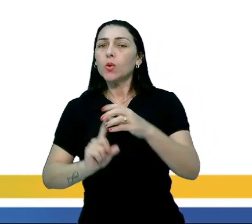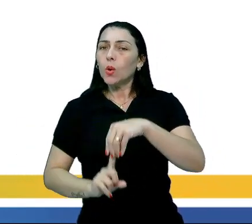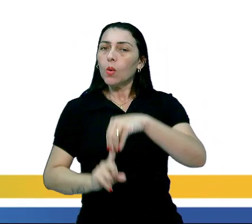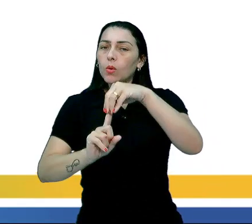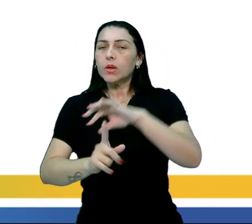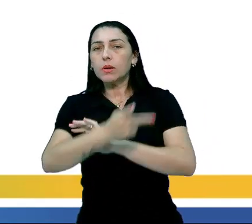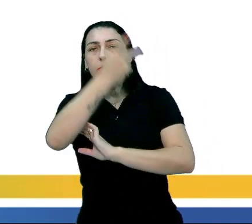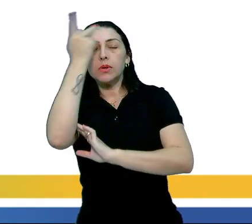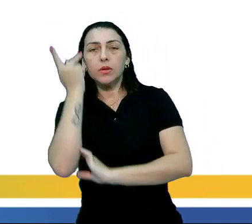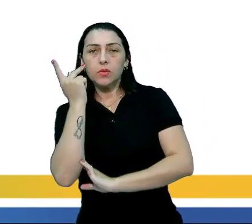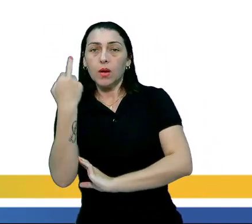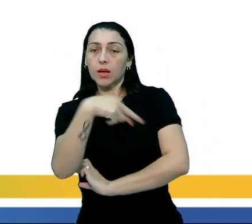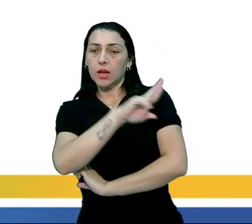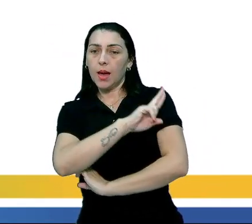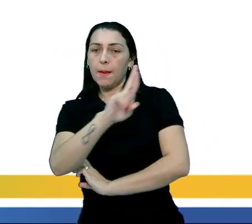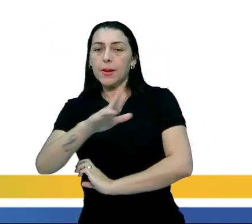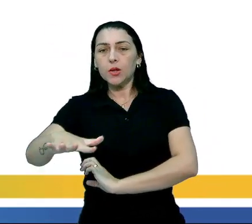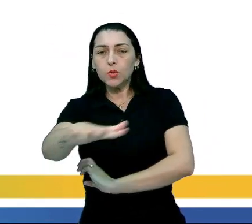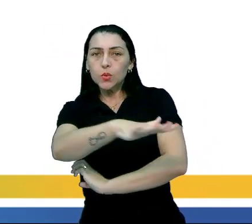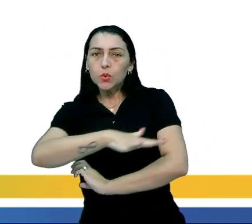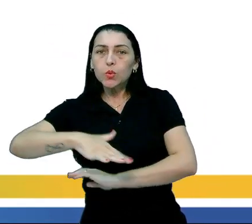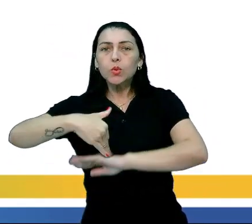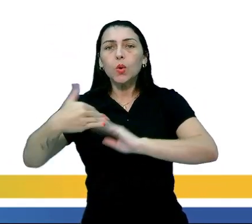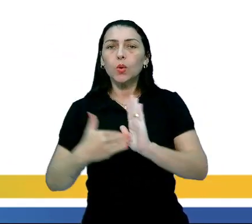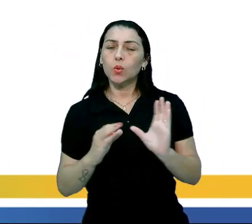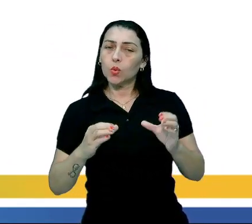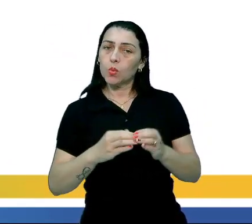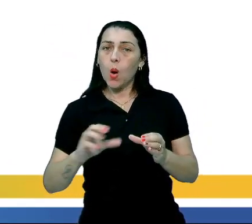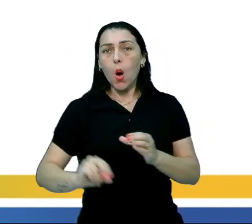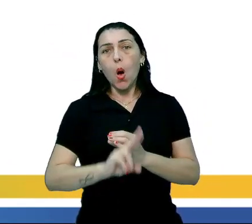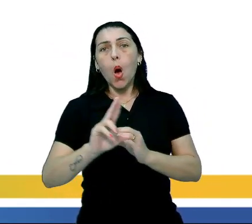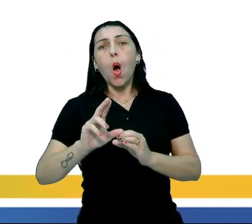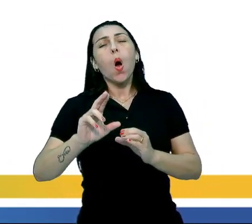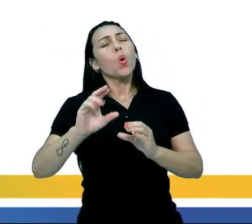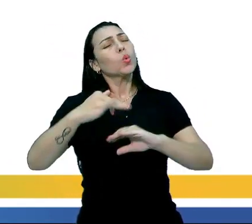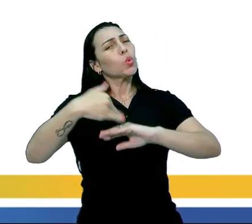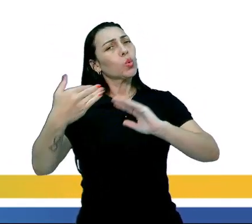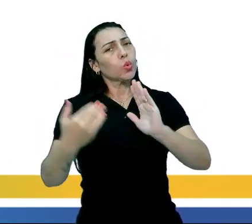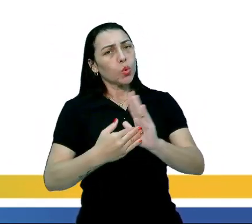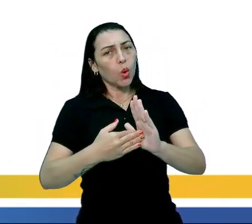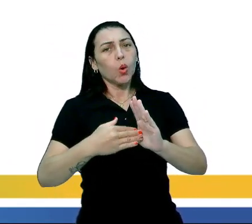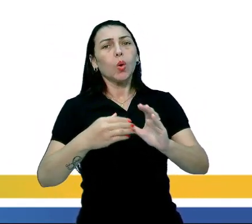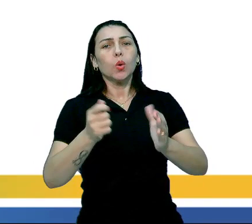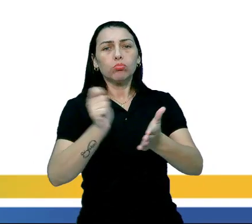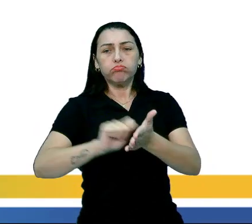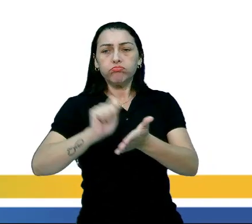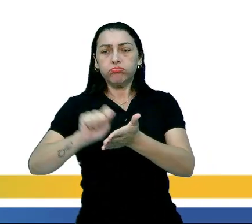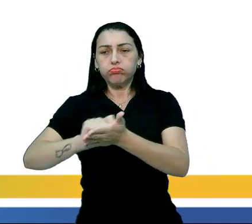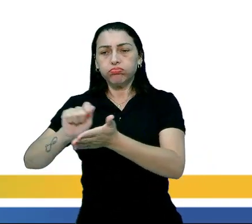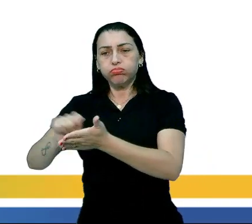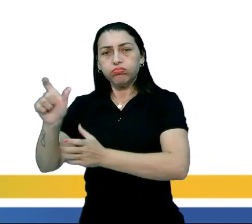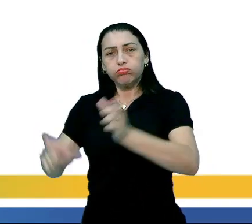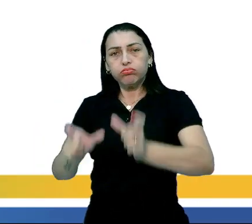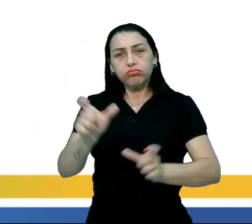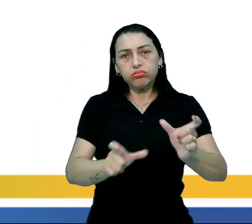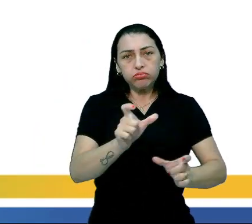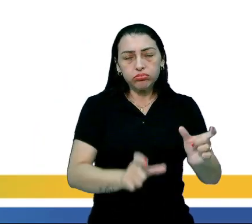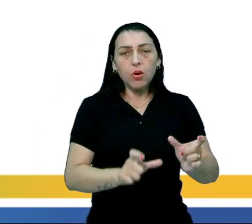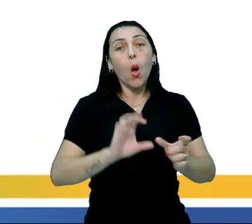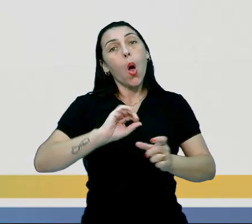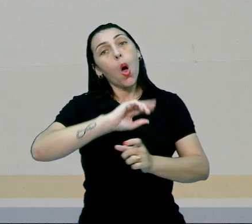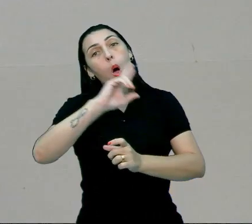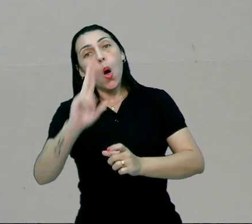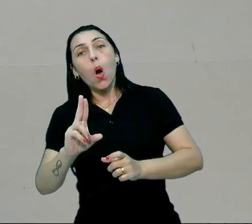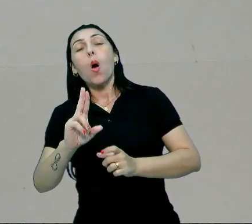única pessoa, que represente todo um grupo, assine, ou o grupo inteiro pode assinar, ou até mesmo um órgão.